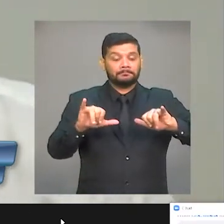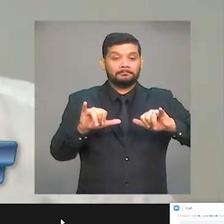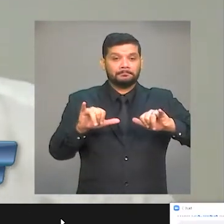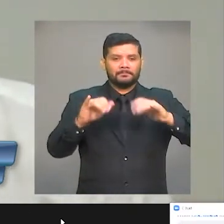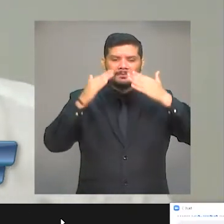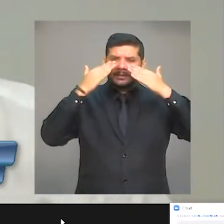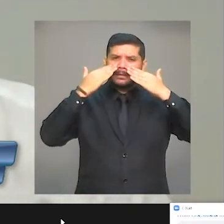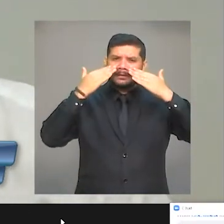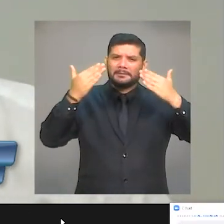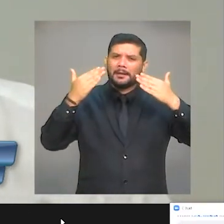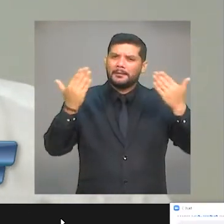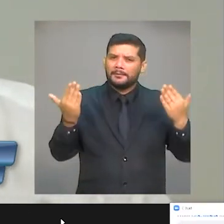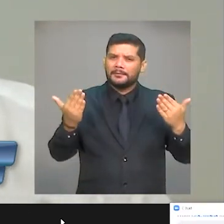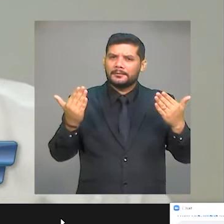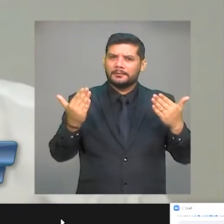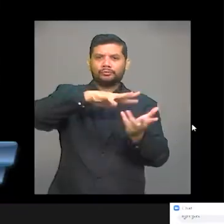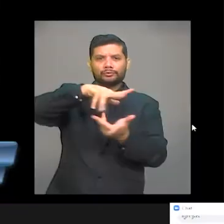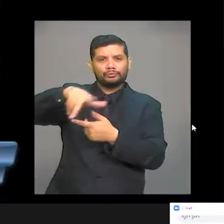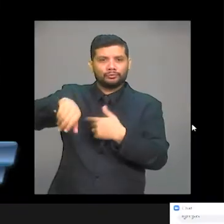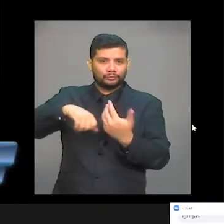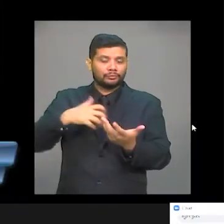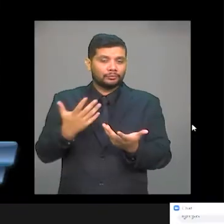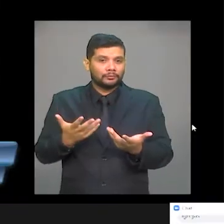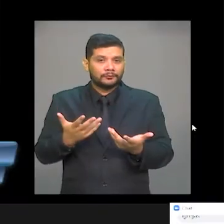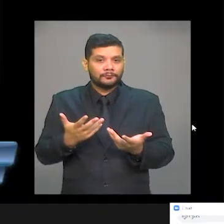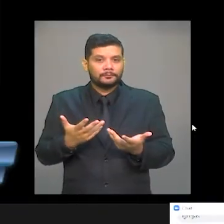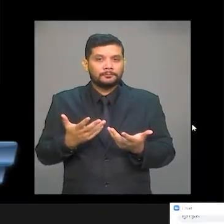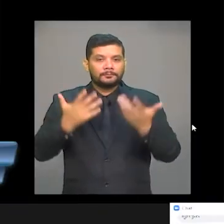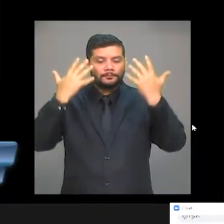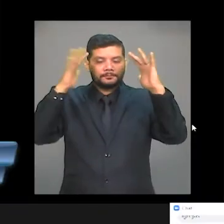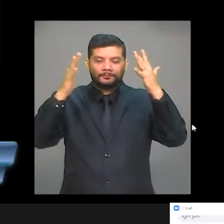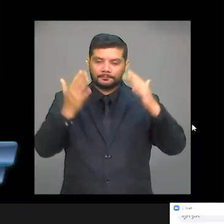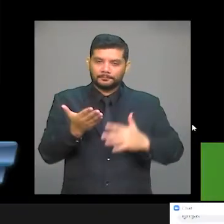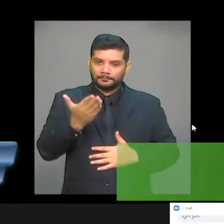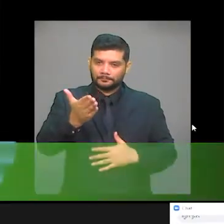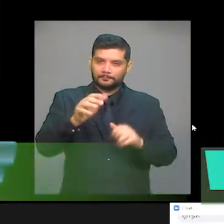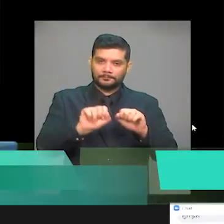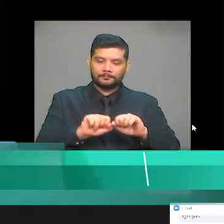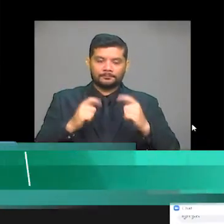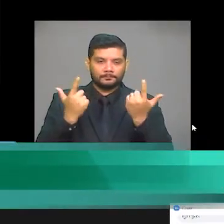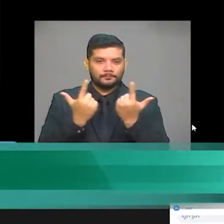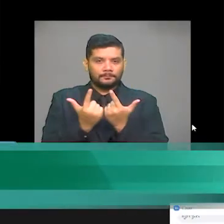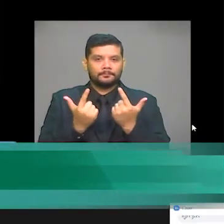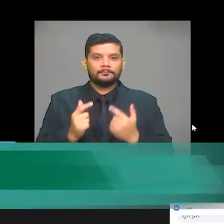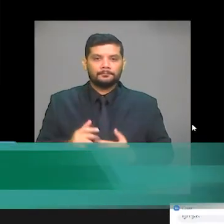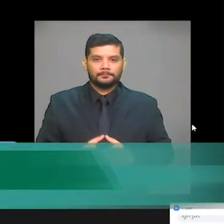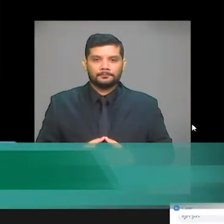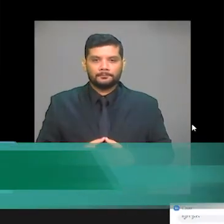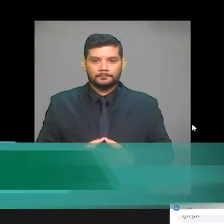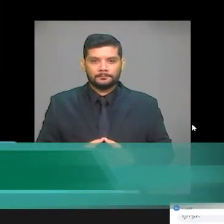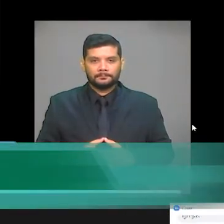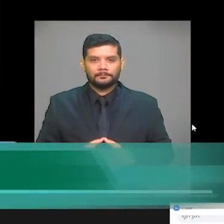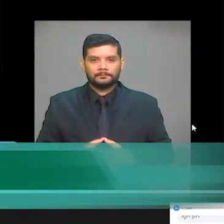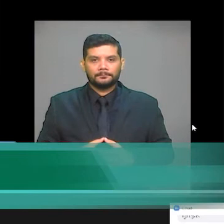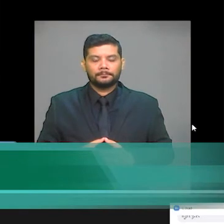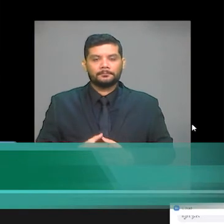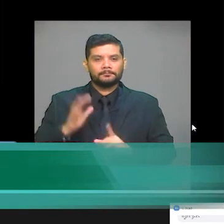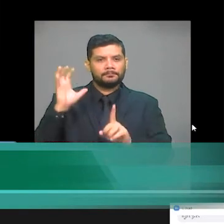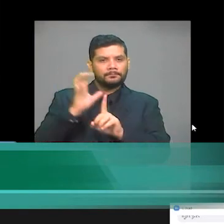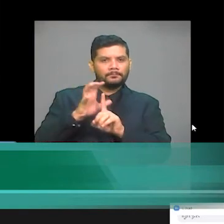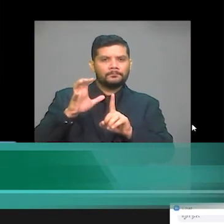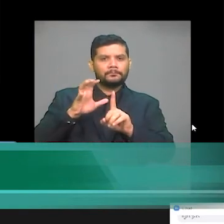um dos pontos de equilíbrio de Vossa Excelência. Fica de parabéns à Assembleia Legislativa do Estado do Ceará por poder influenciar outras